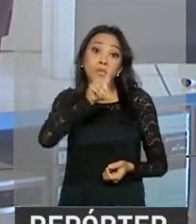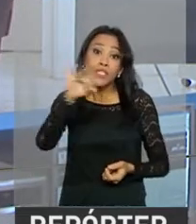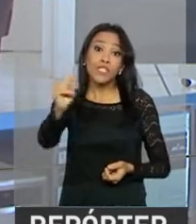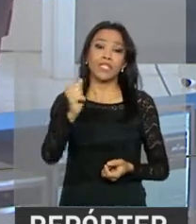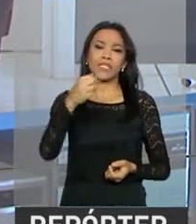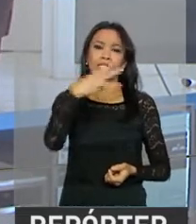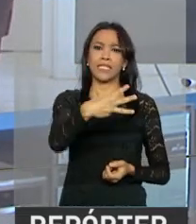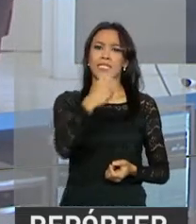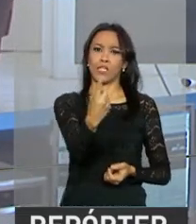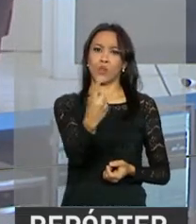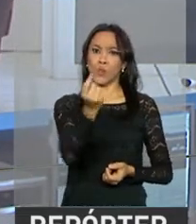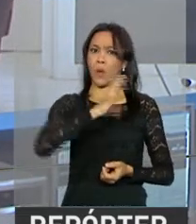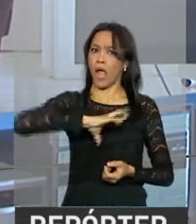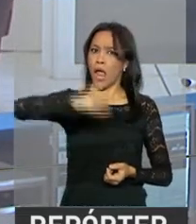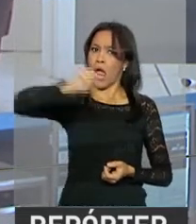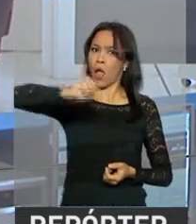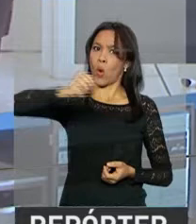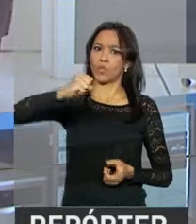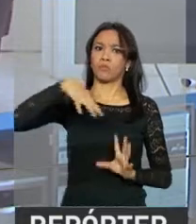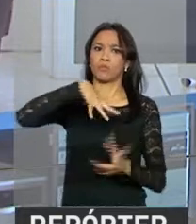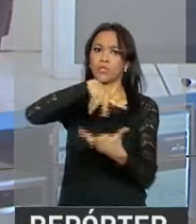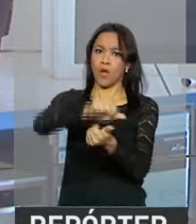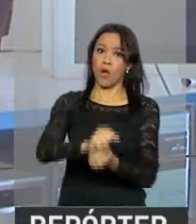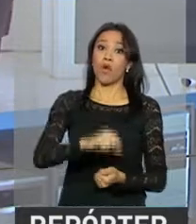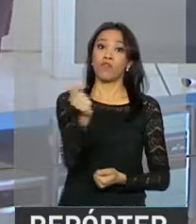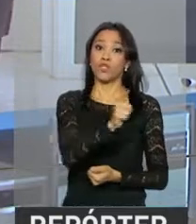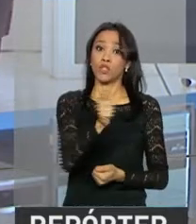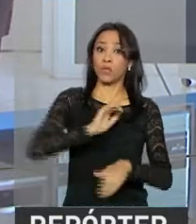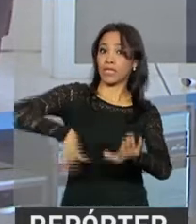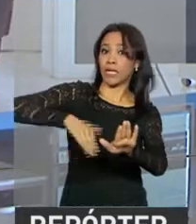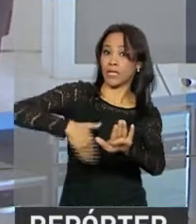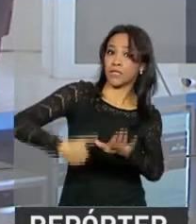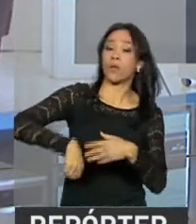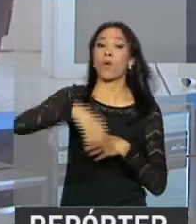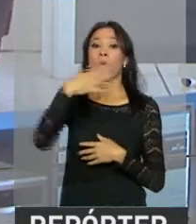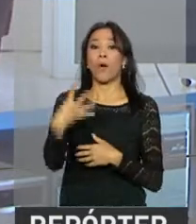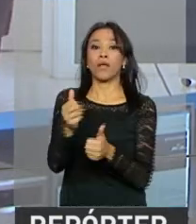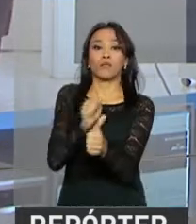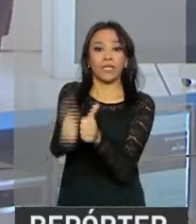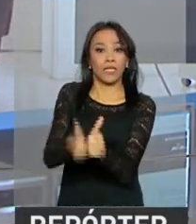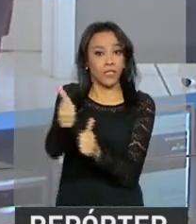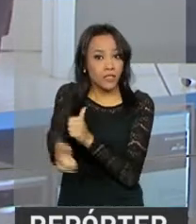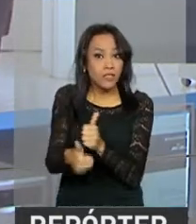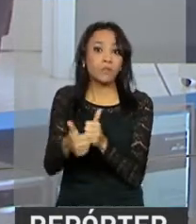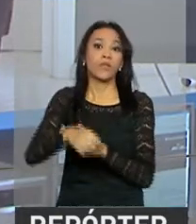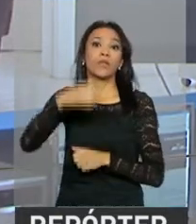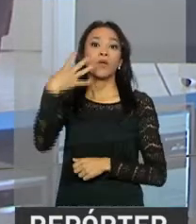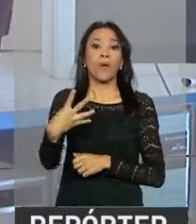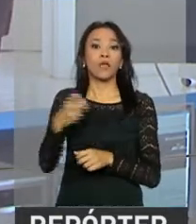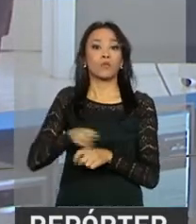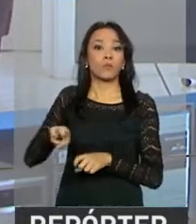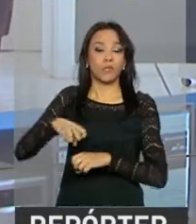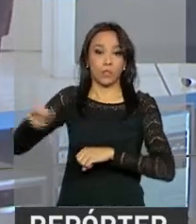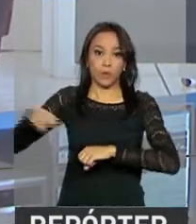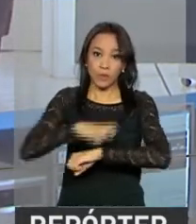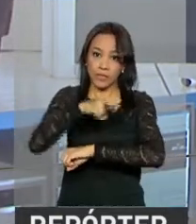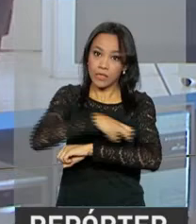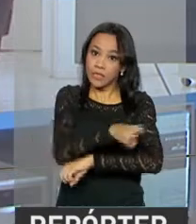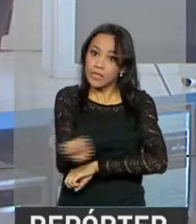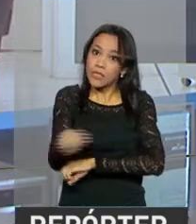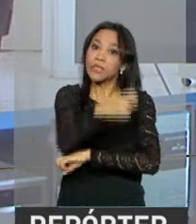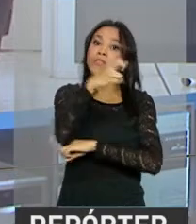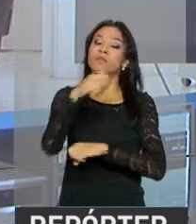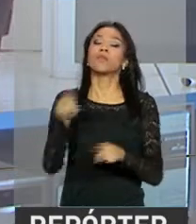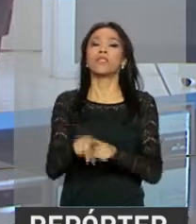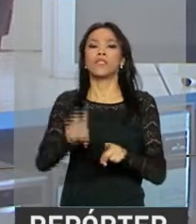31 recordes mundiais 22 na natação quatro no atletismo outros quatro no ciclismo de pista e um